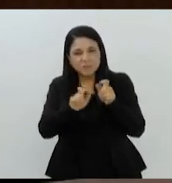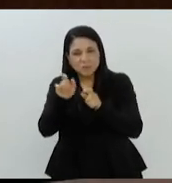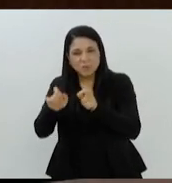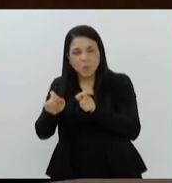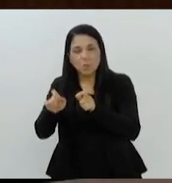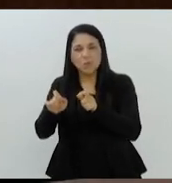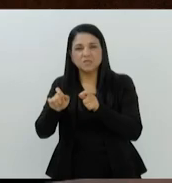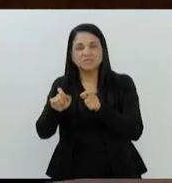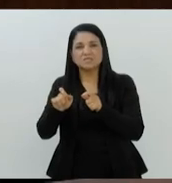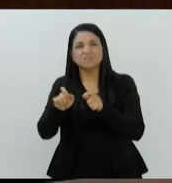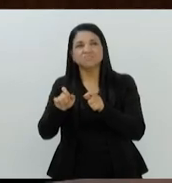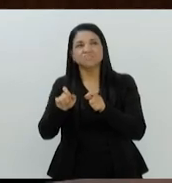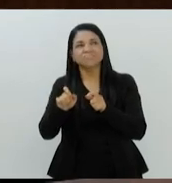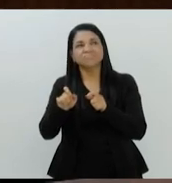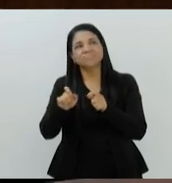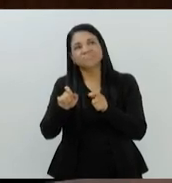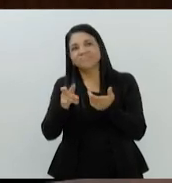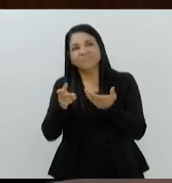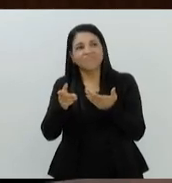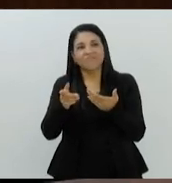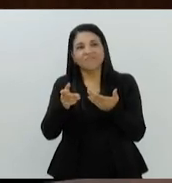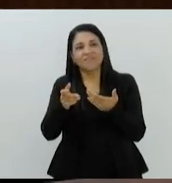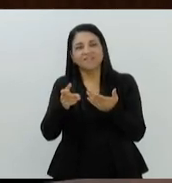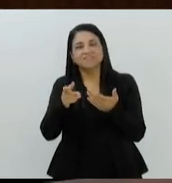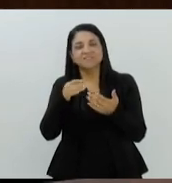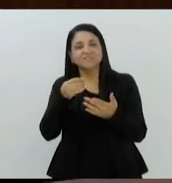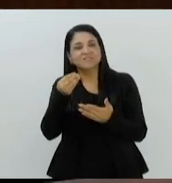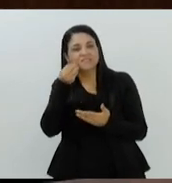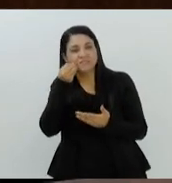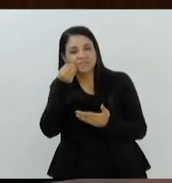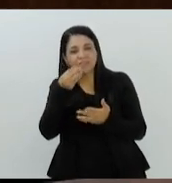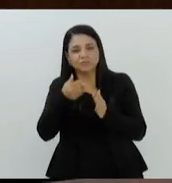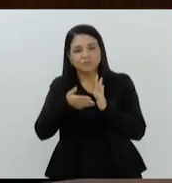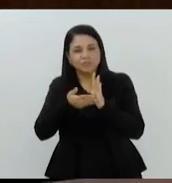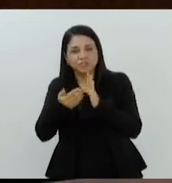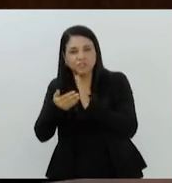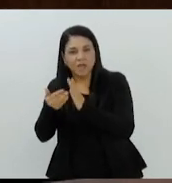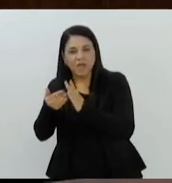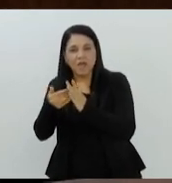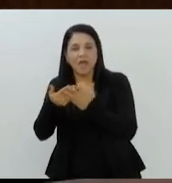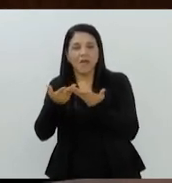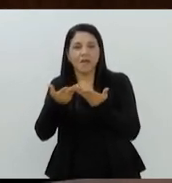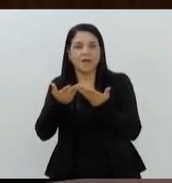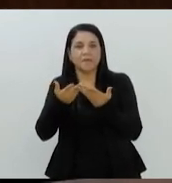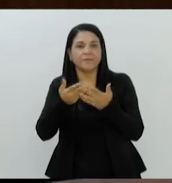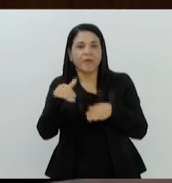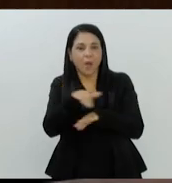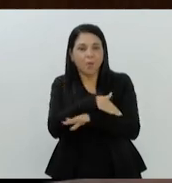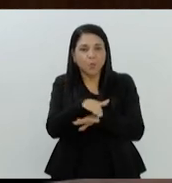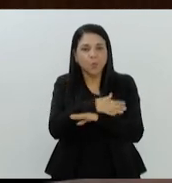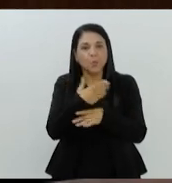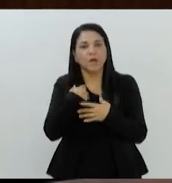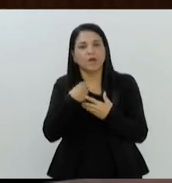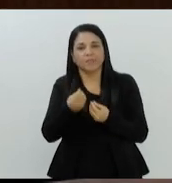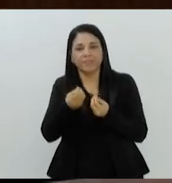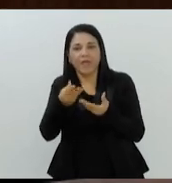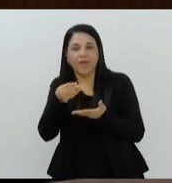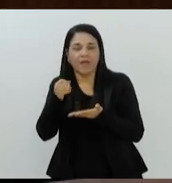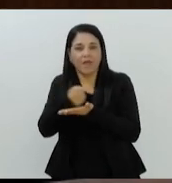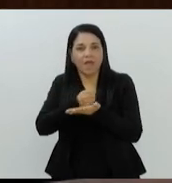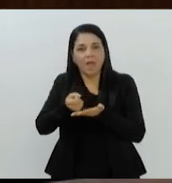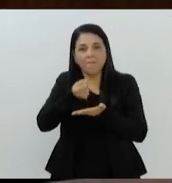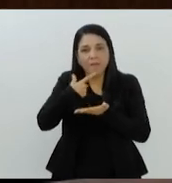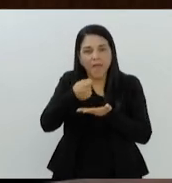em se fazendo alguma coisa para tirar essas pessoas com remédios, com medicina, elas não são